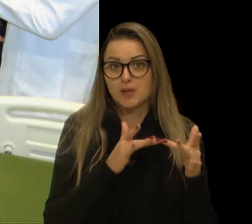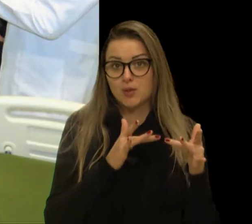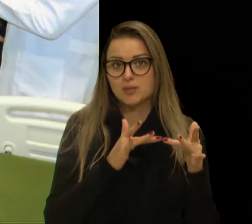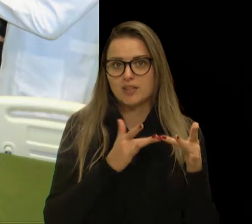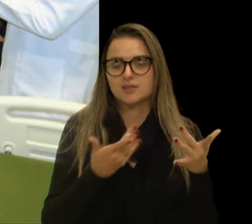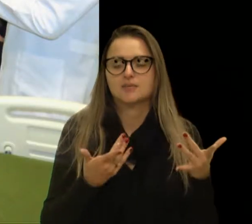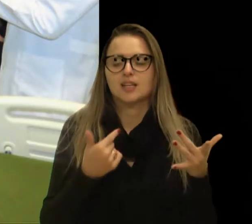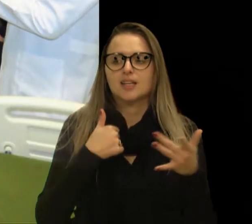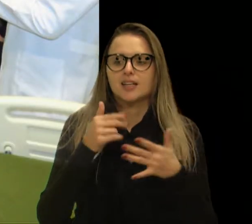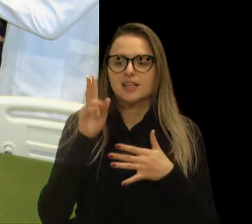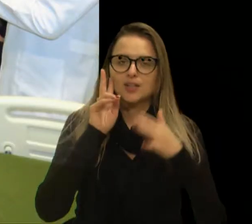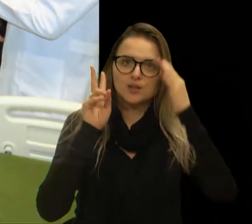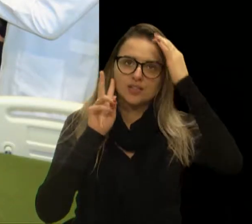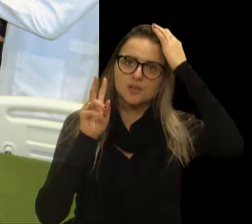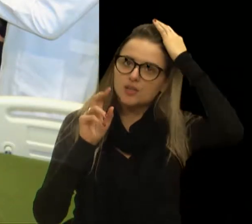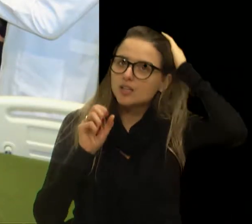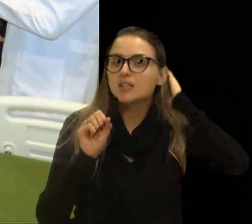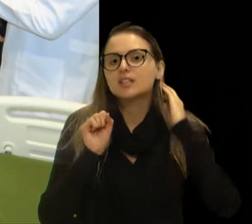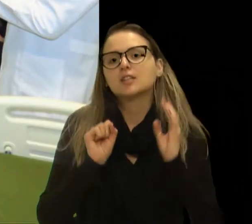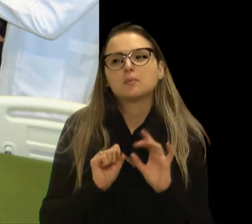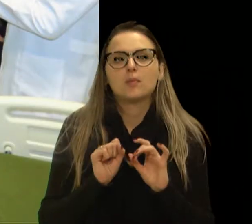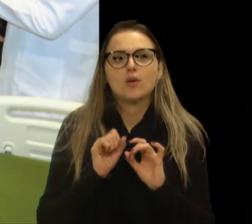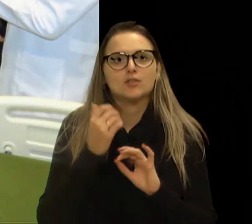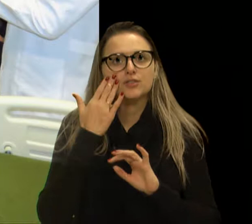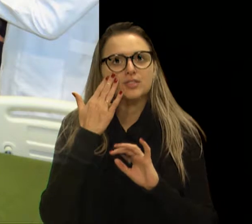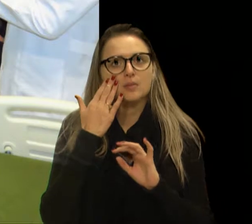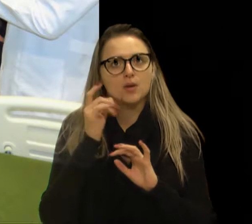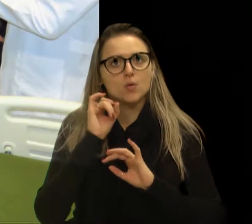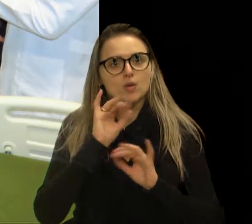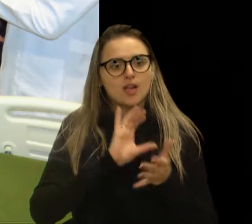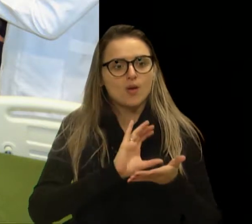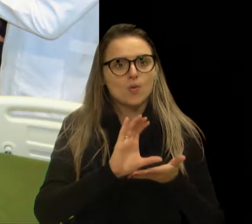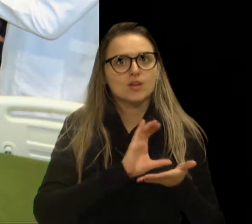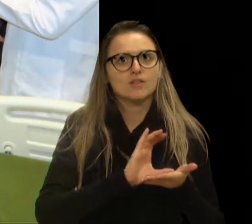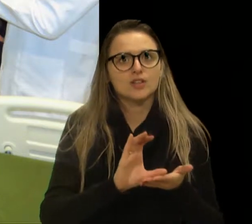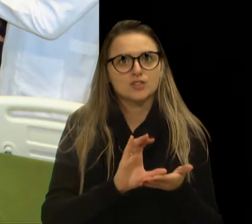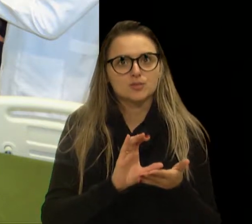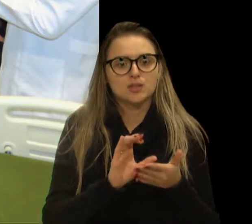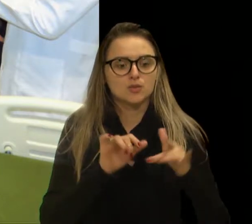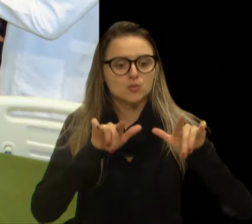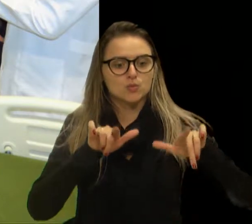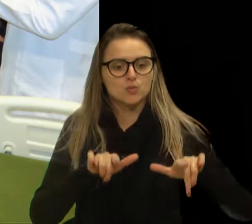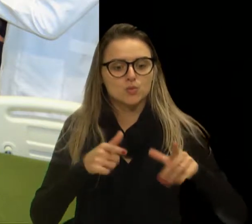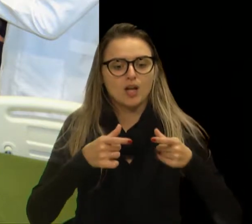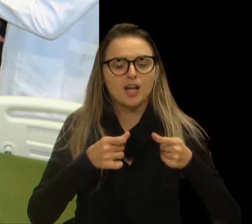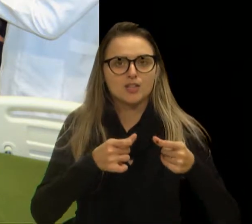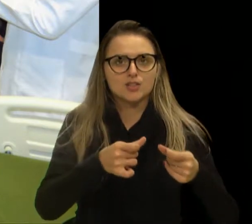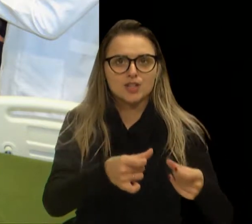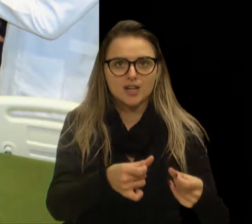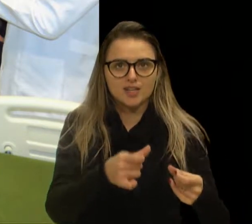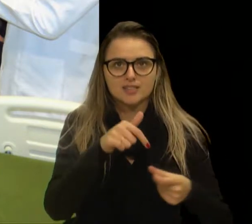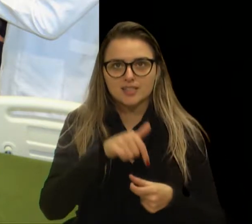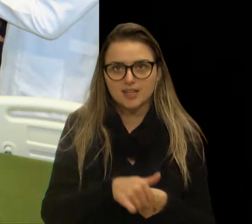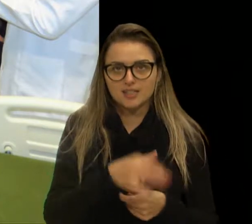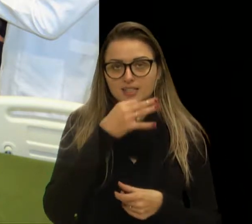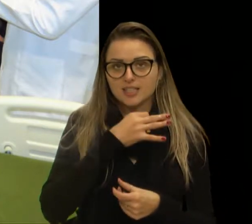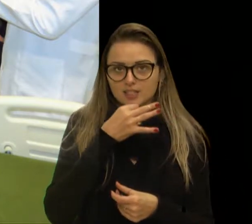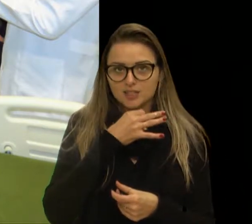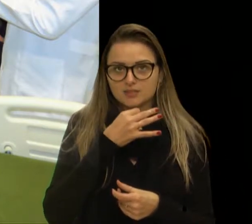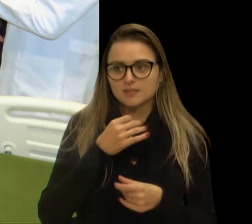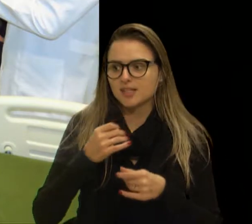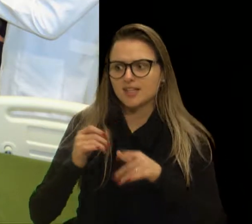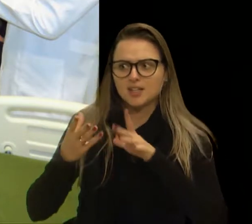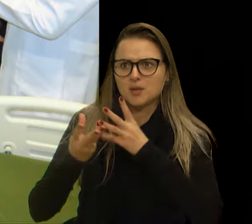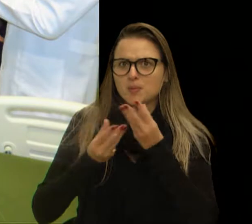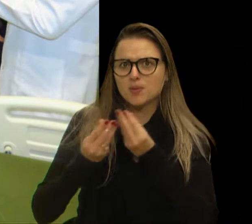aí eu me lembro, assim, isso pode decidir os rumos de um investimento num centro de oncologia em Caxias. E o que eu vou fazer? Sala de espera